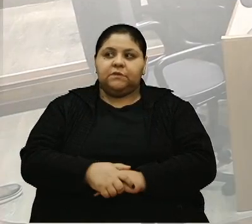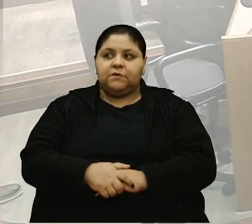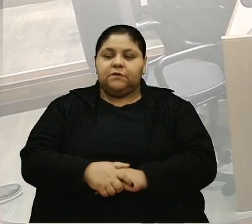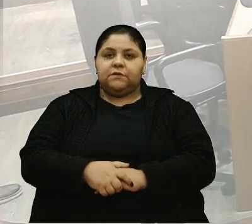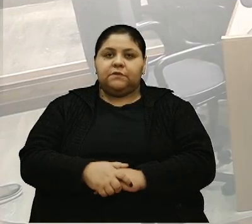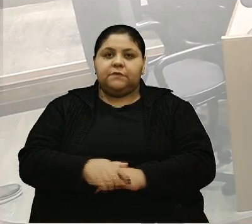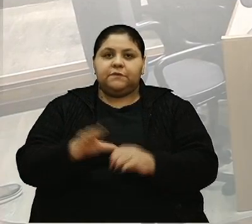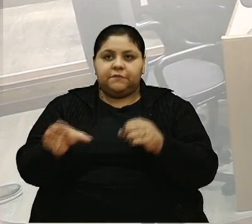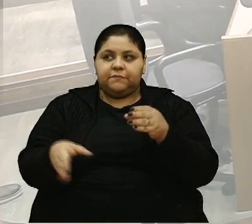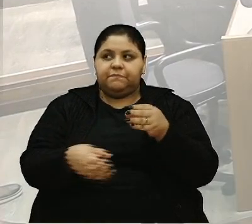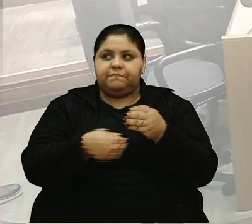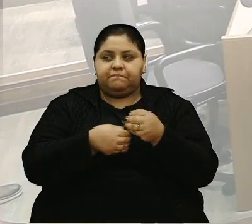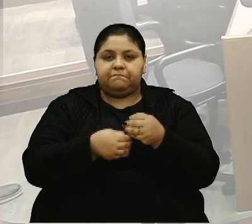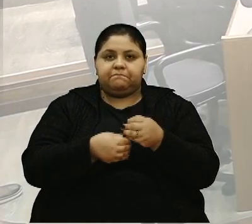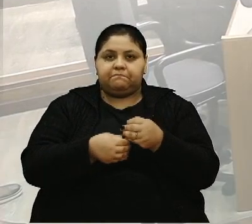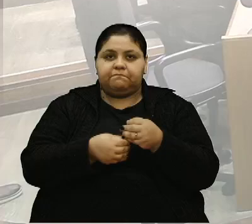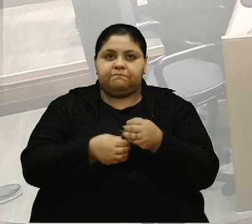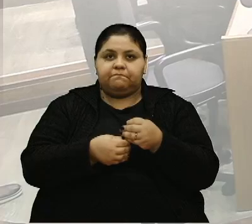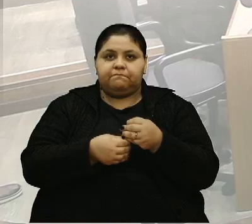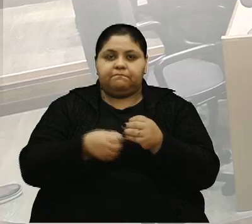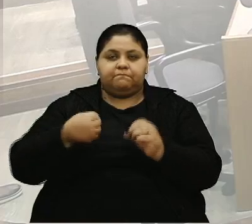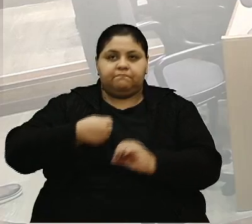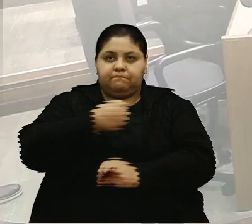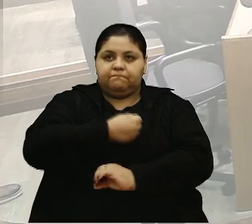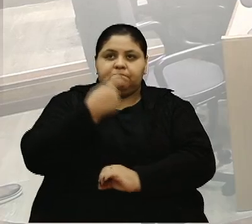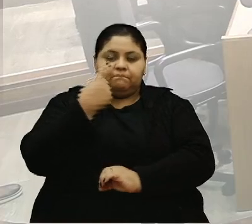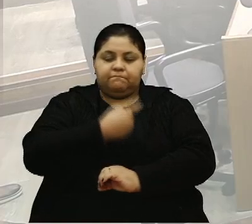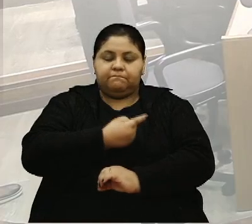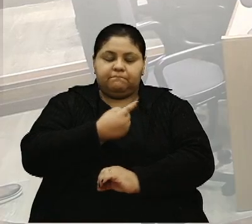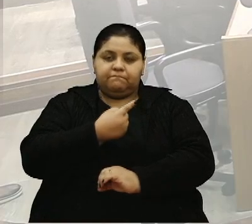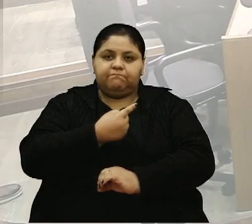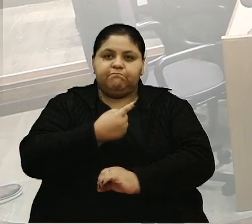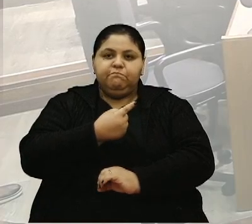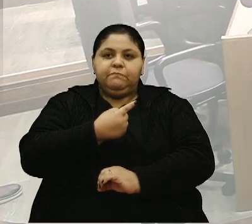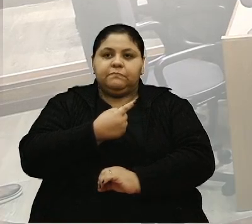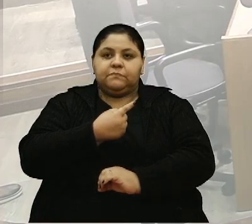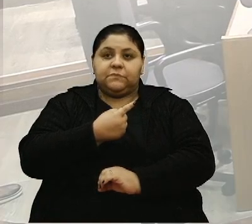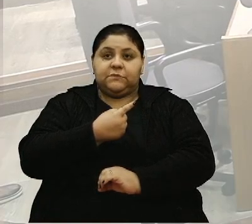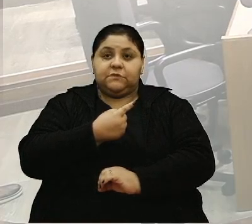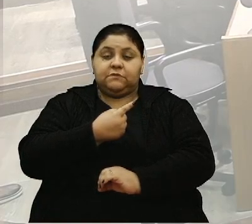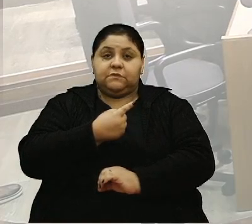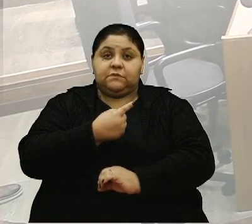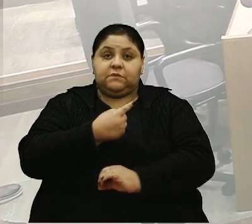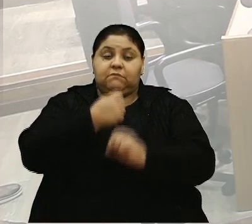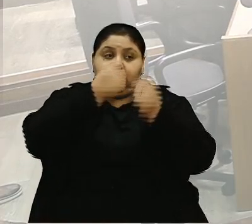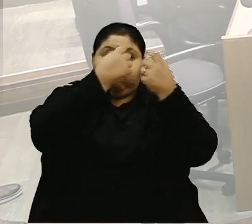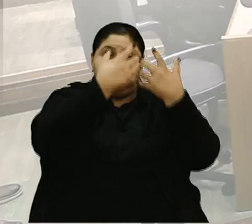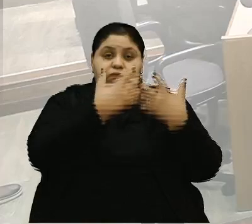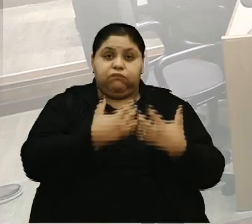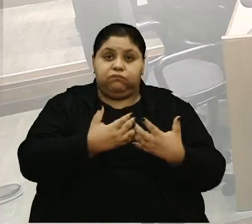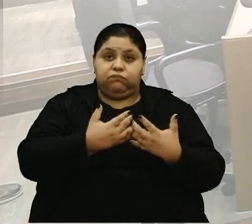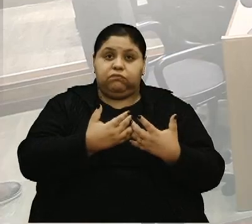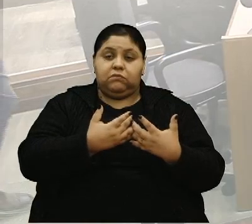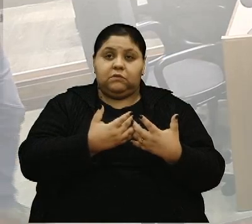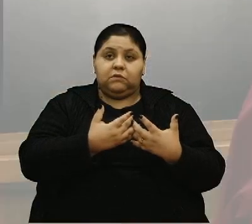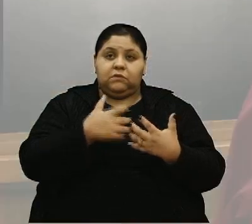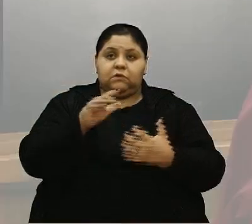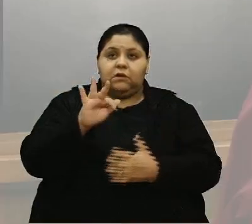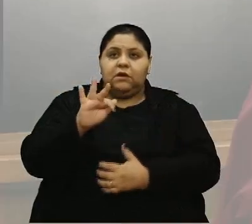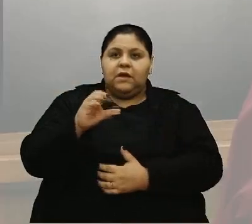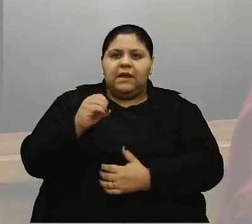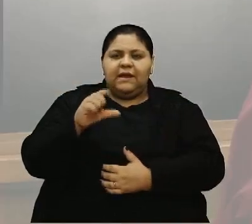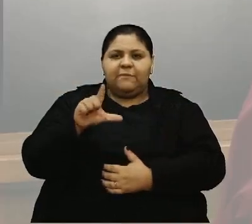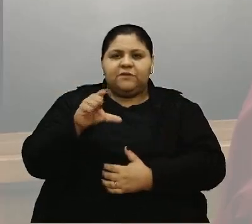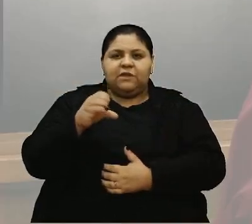Essa emenda, a número 1, ela coloca a questão do folclore e artesanato, que na verdade